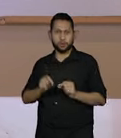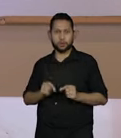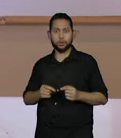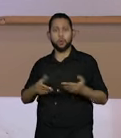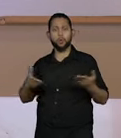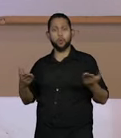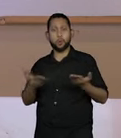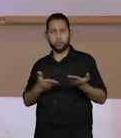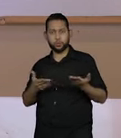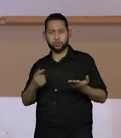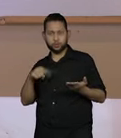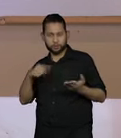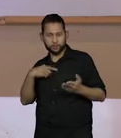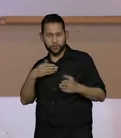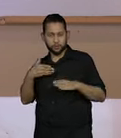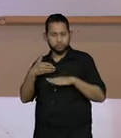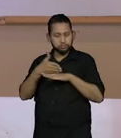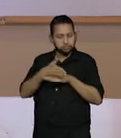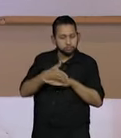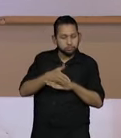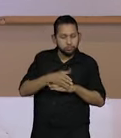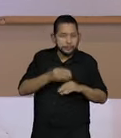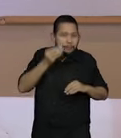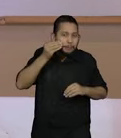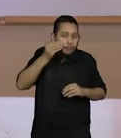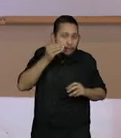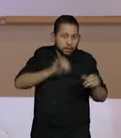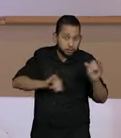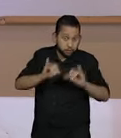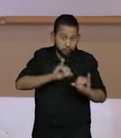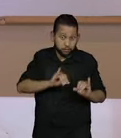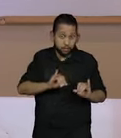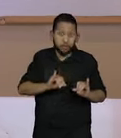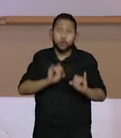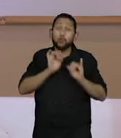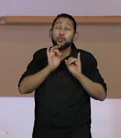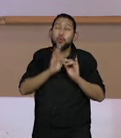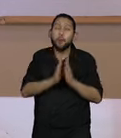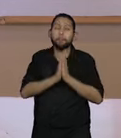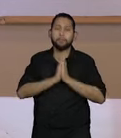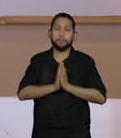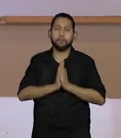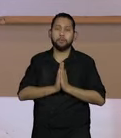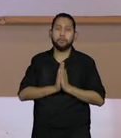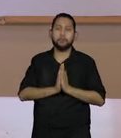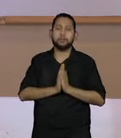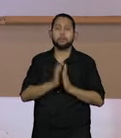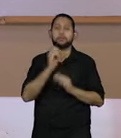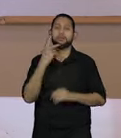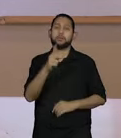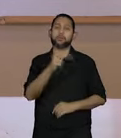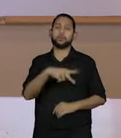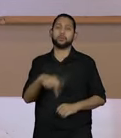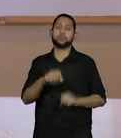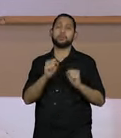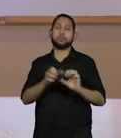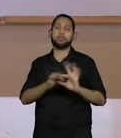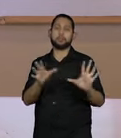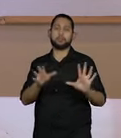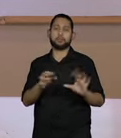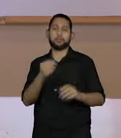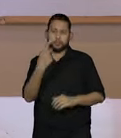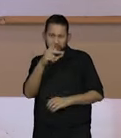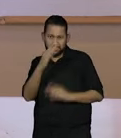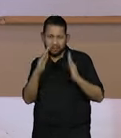hoje, são experimentos que eu só indico serem feitos pelo seu professor.